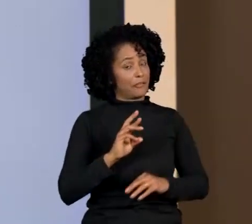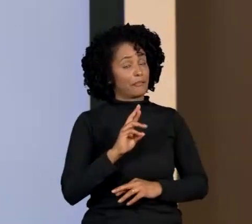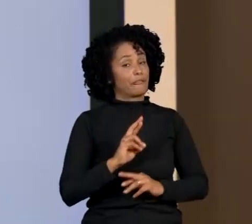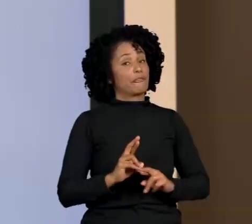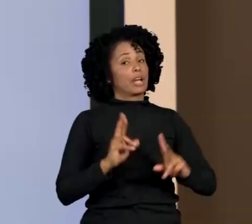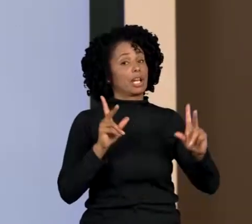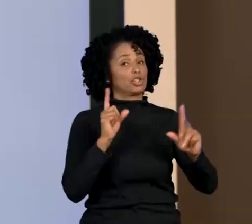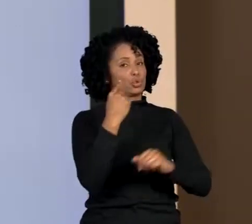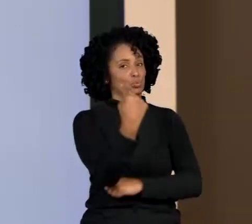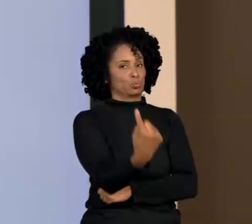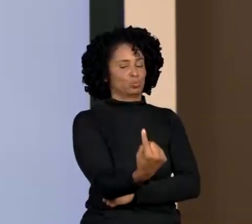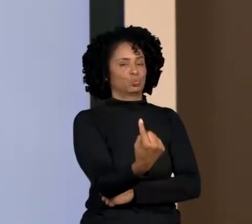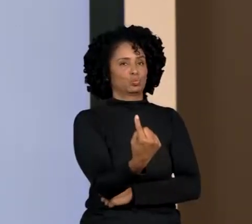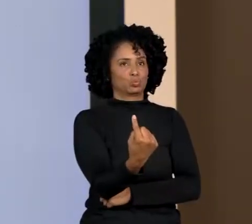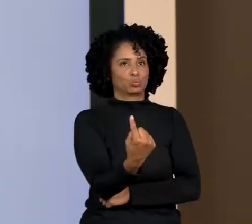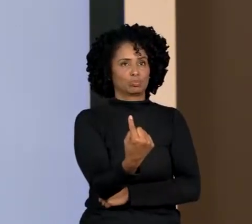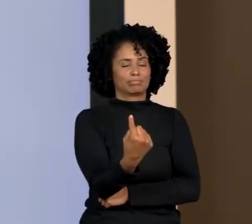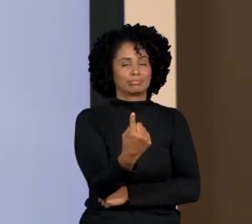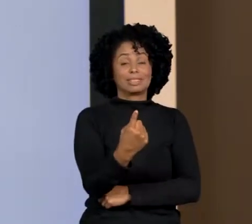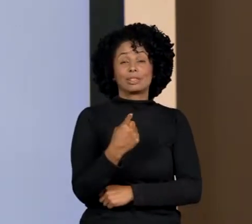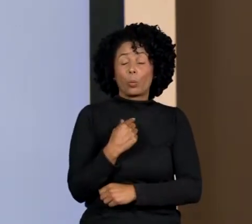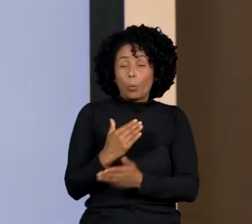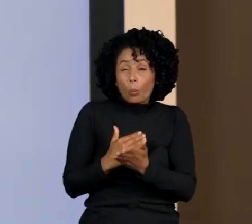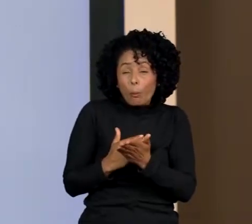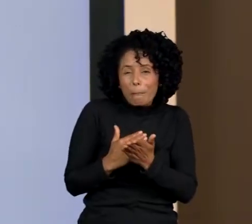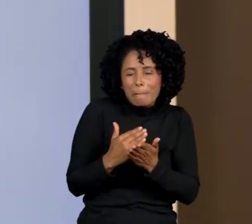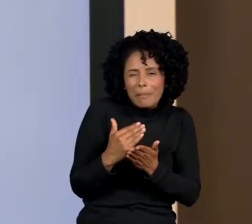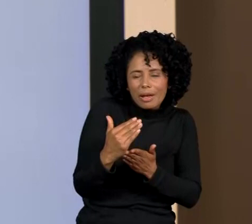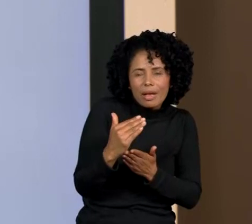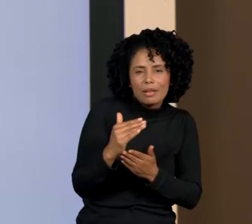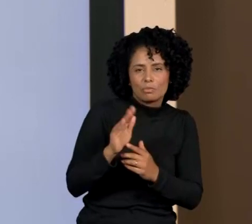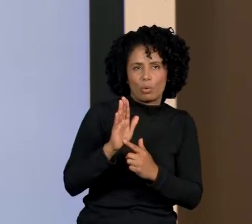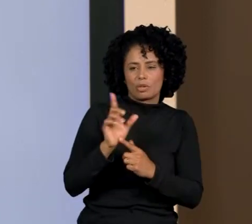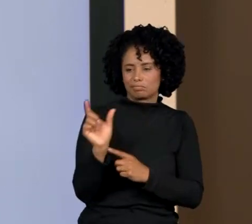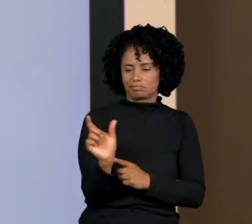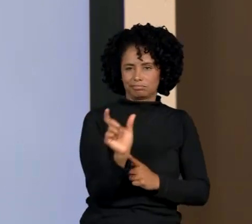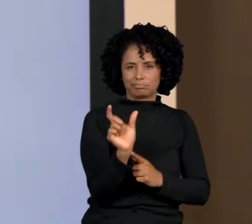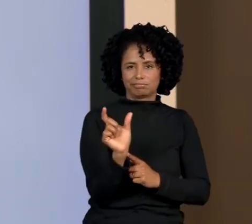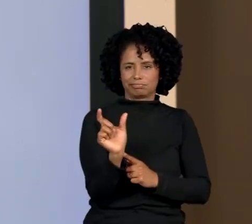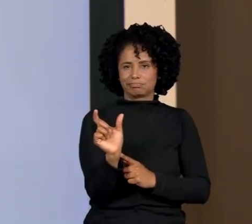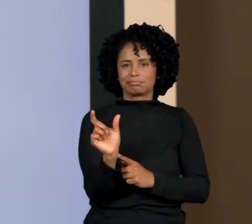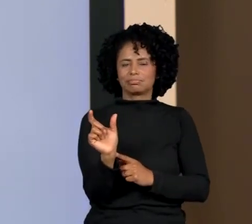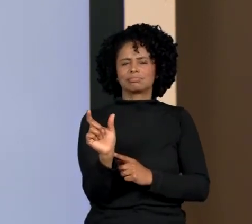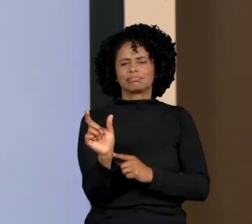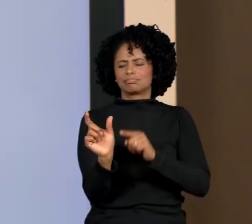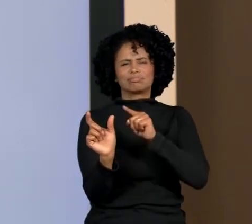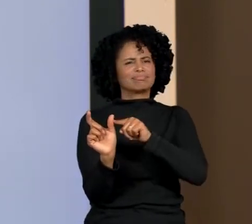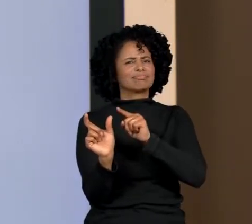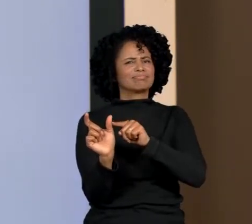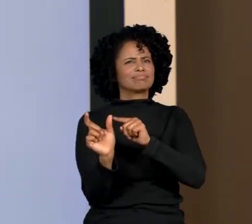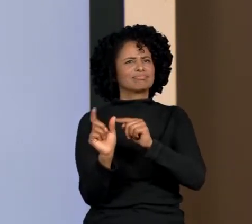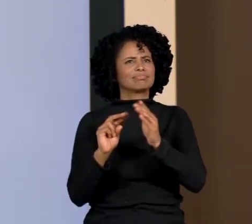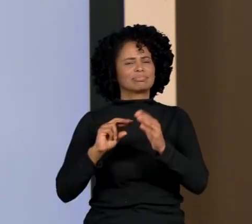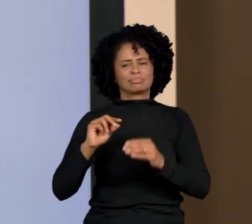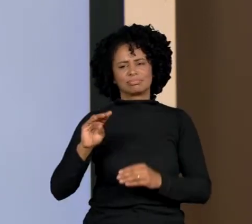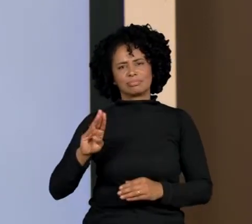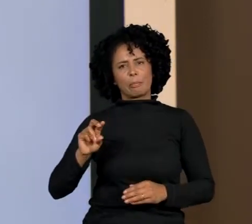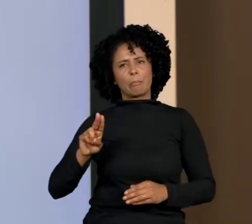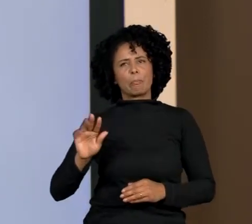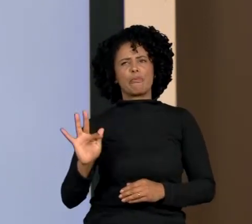aqui no início da fala dele. Vocês acham que ele falou isso, ou não foi tipo,